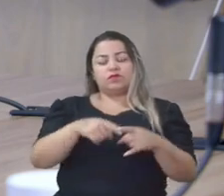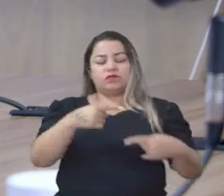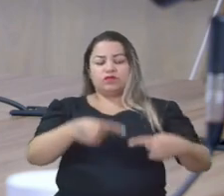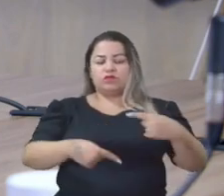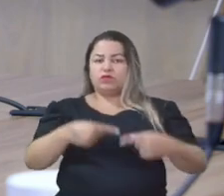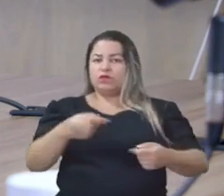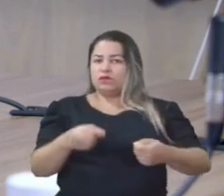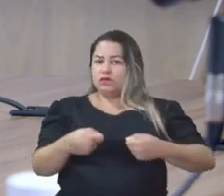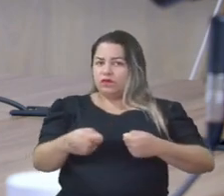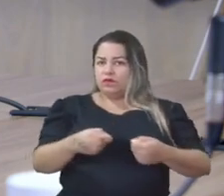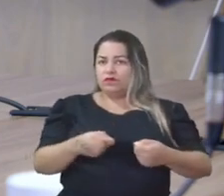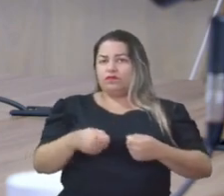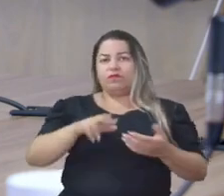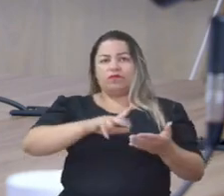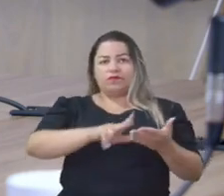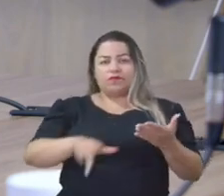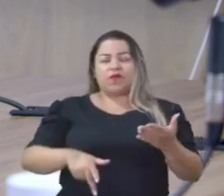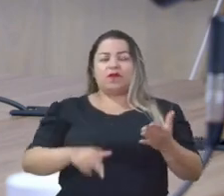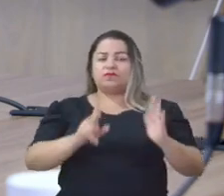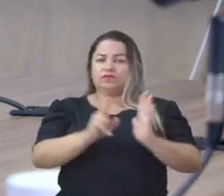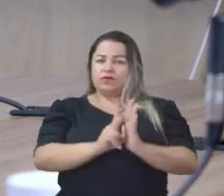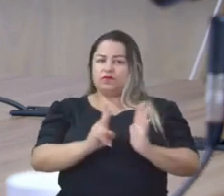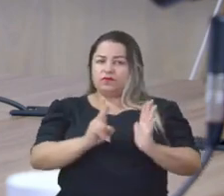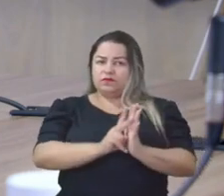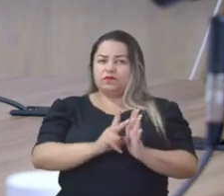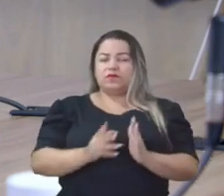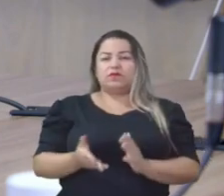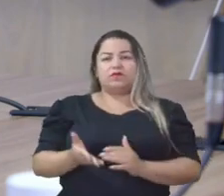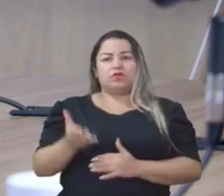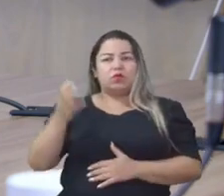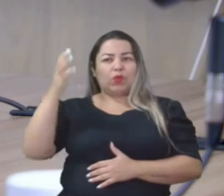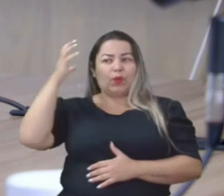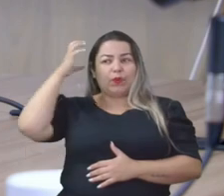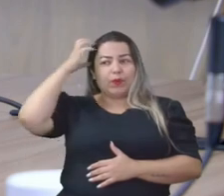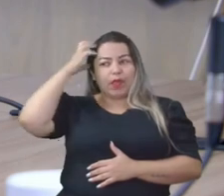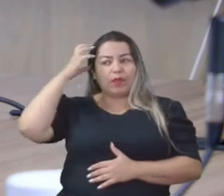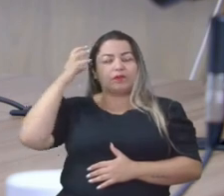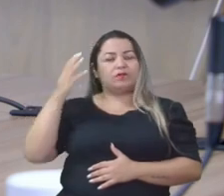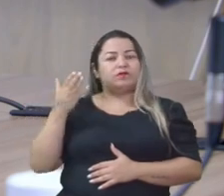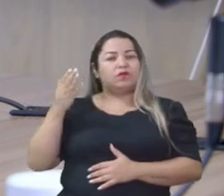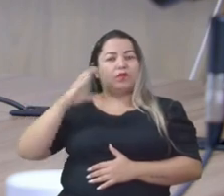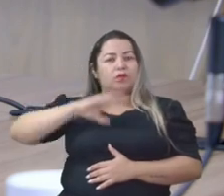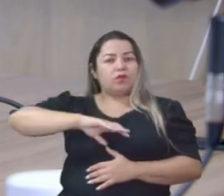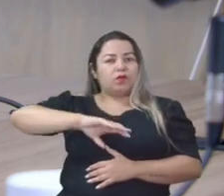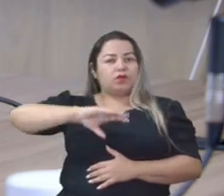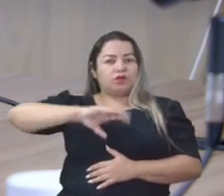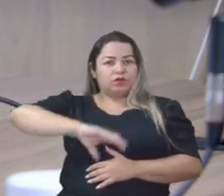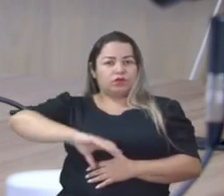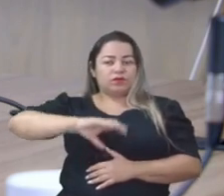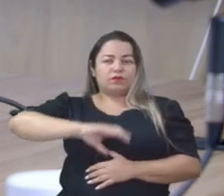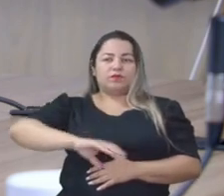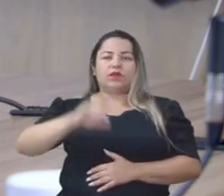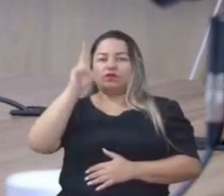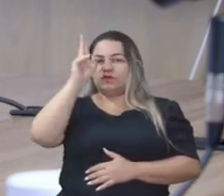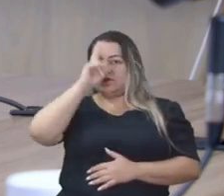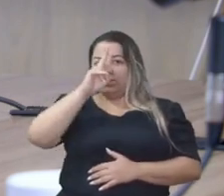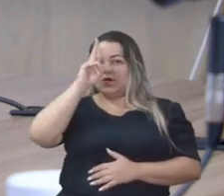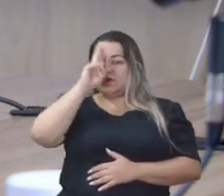de negociação entre vários povos, desde o Império Português. Então, é uma história muito antiga, mas que às